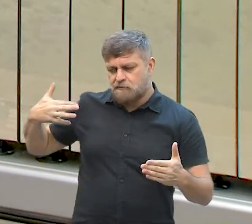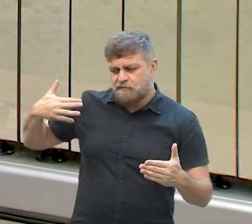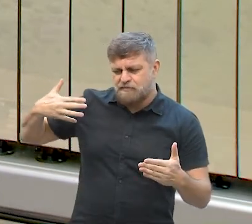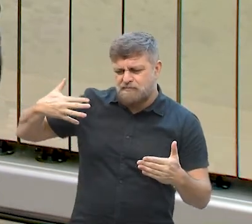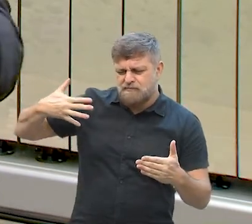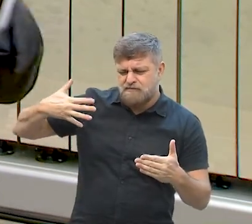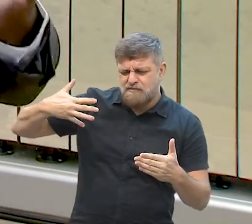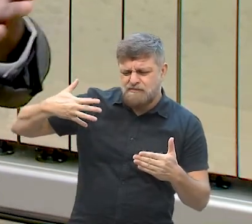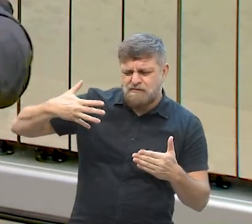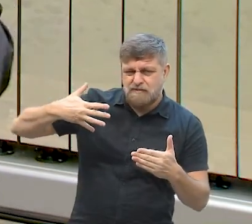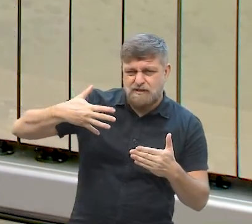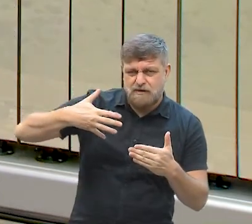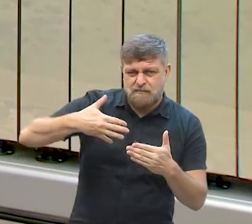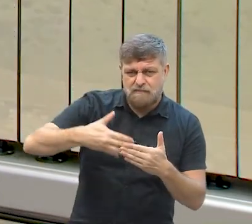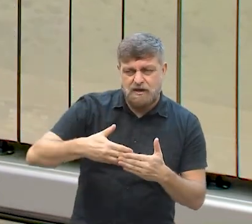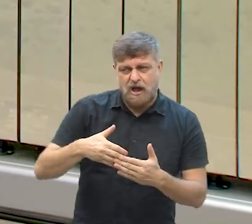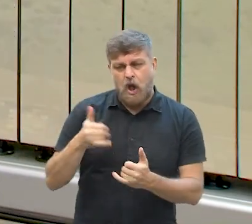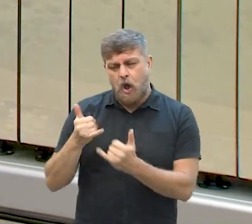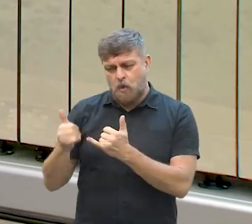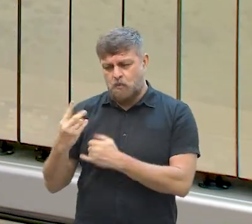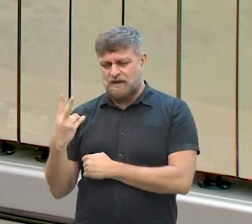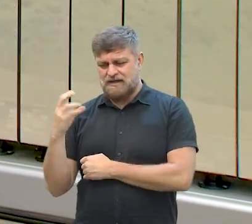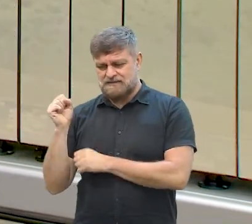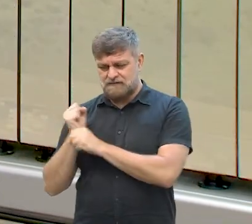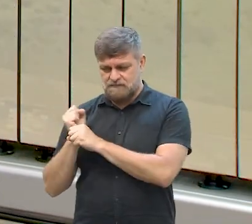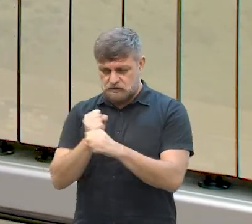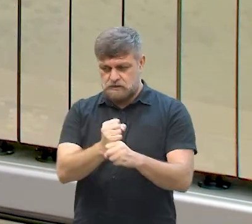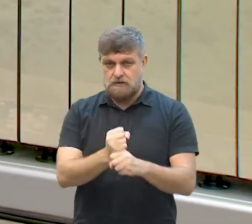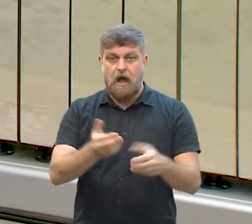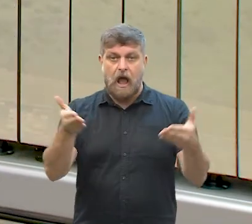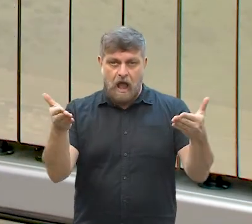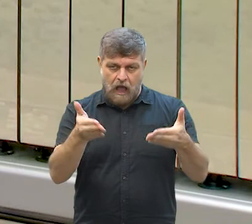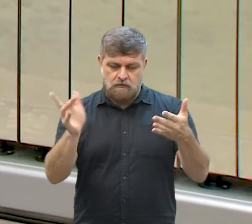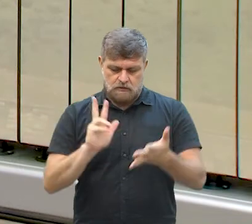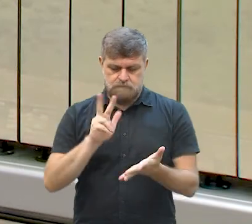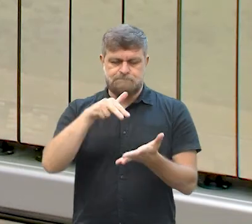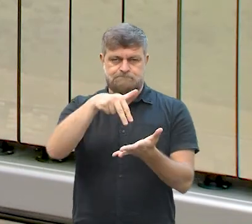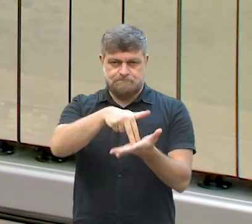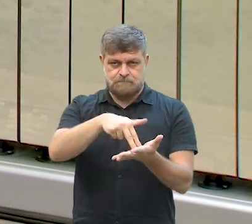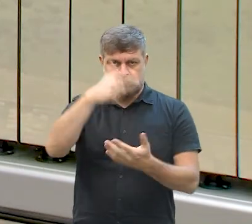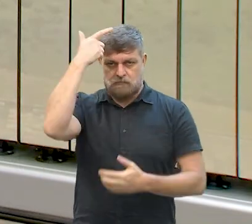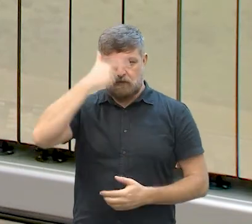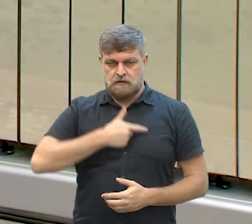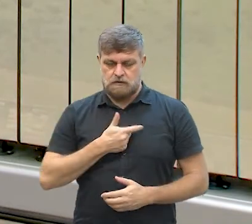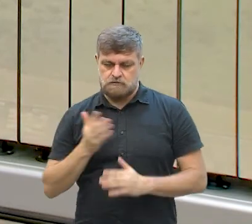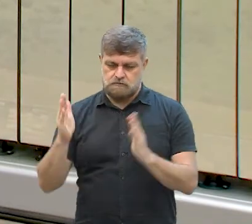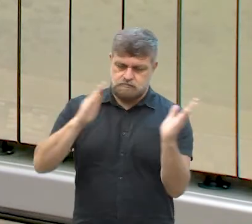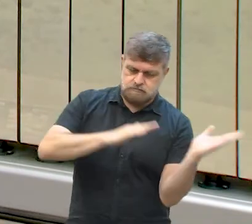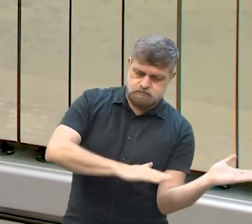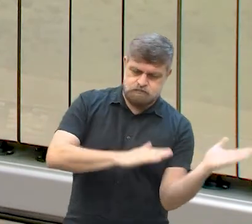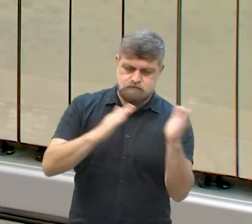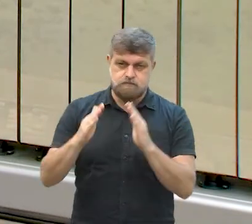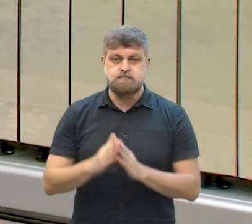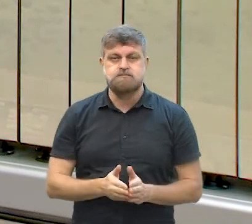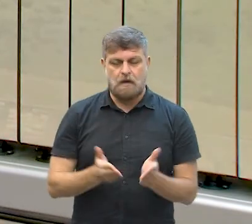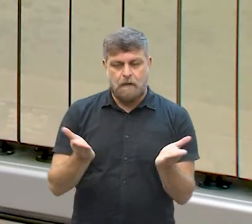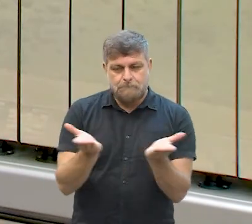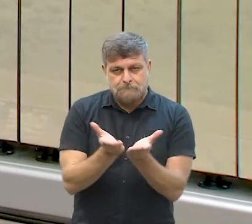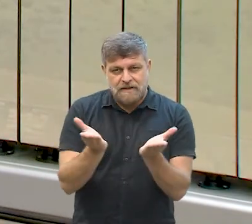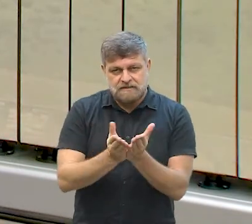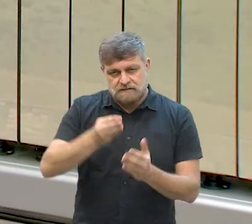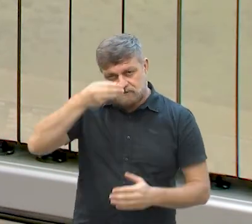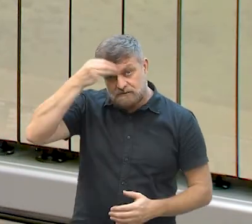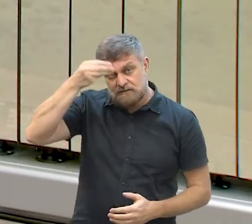né? Mas foi um processo de mais ou menos, acho que uns 20 anos até realmente, né, eu ser batizado na